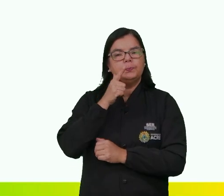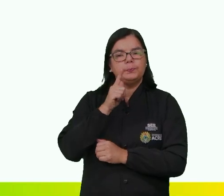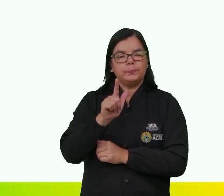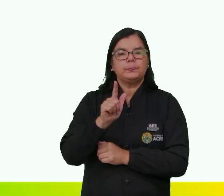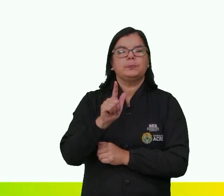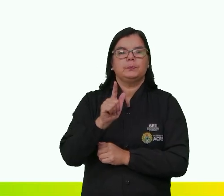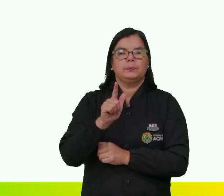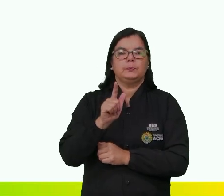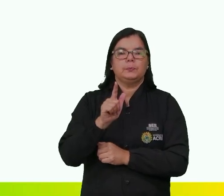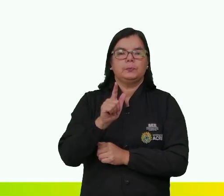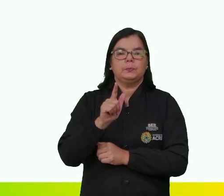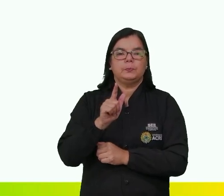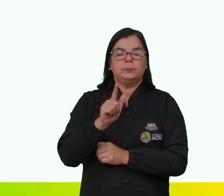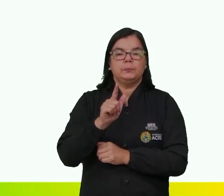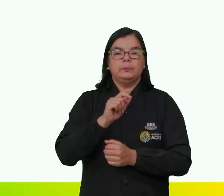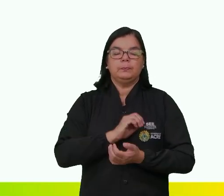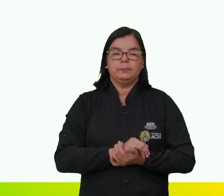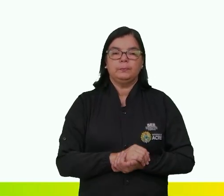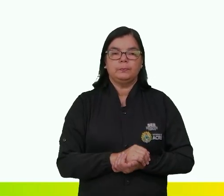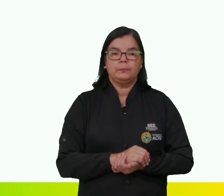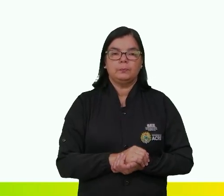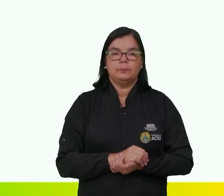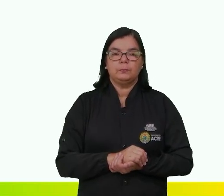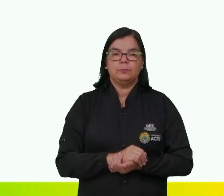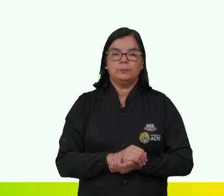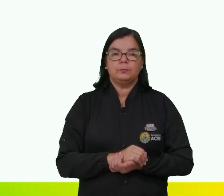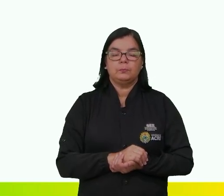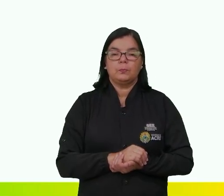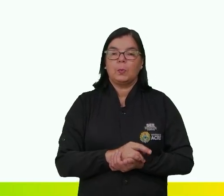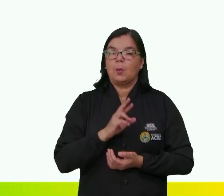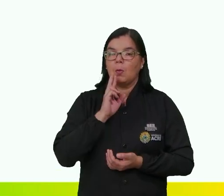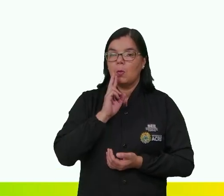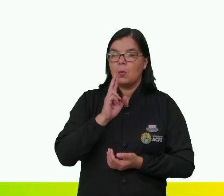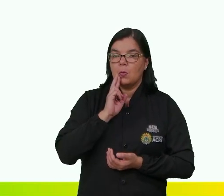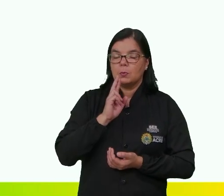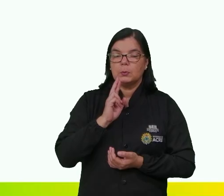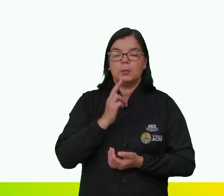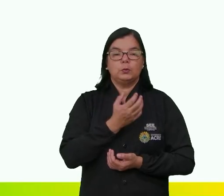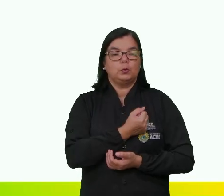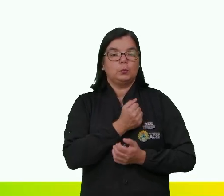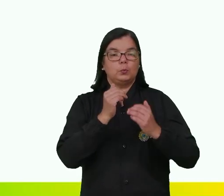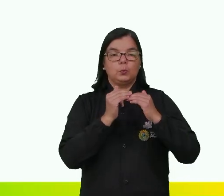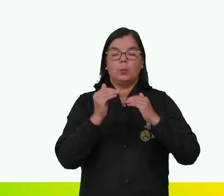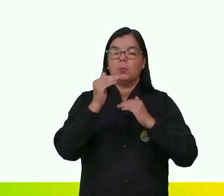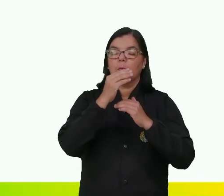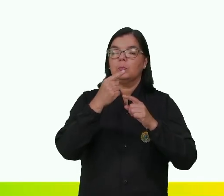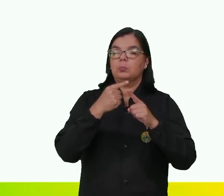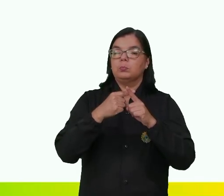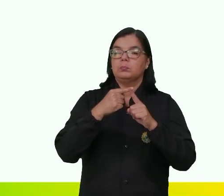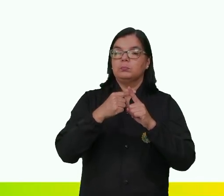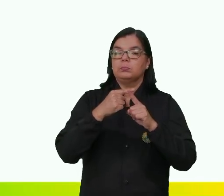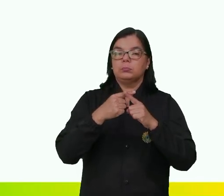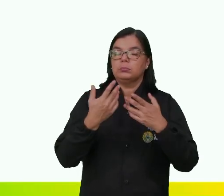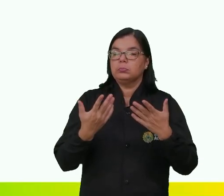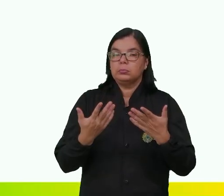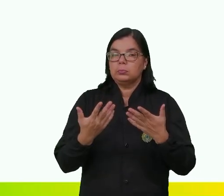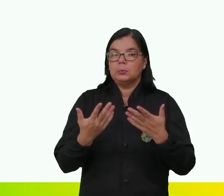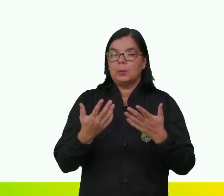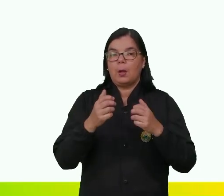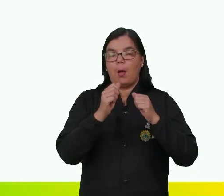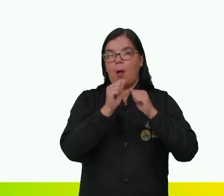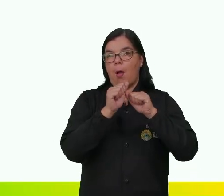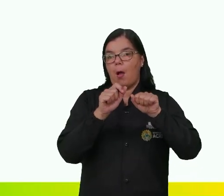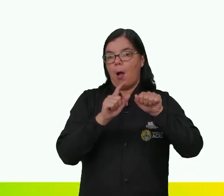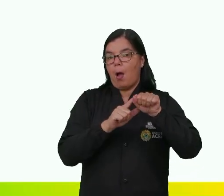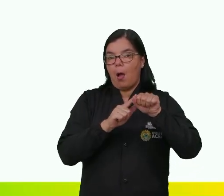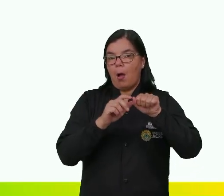conseguimos dizer alguns resultados sobre potência. Por exemplo, por que A elevado a